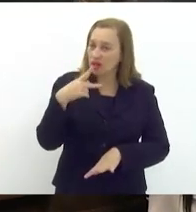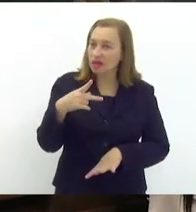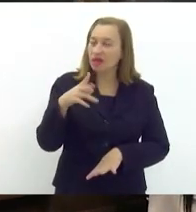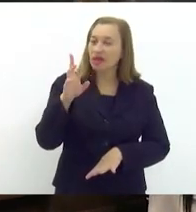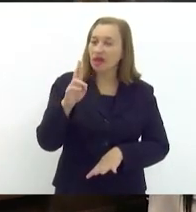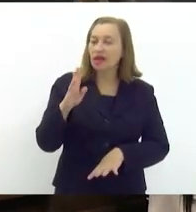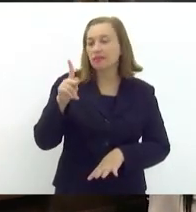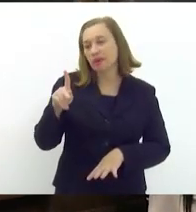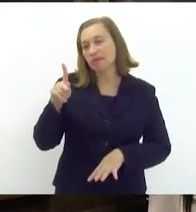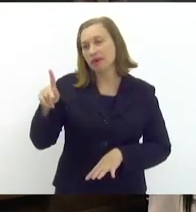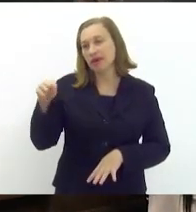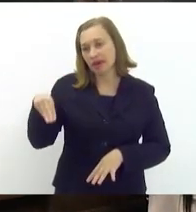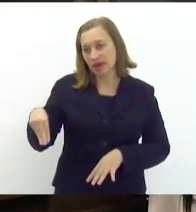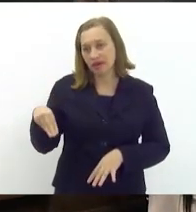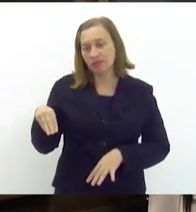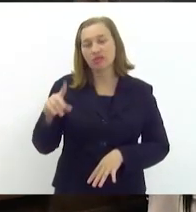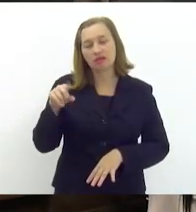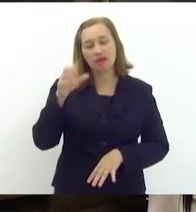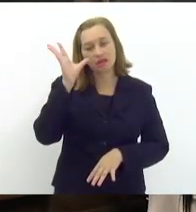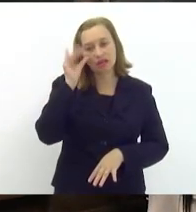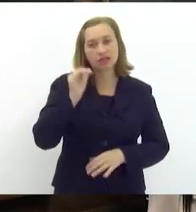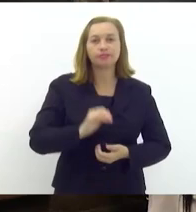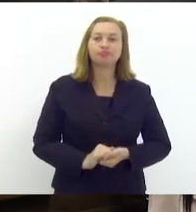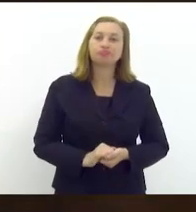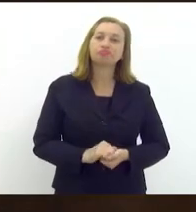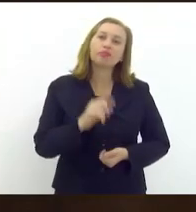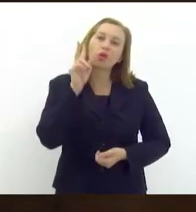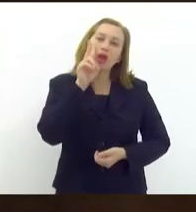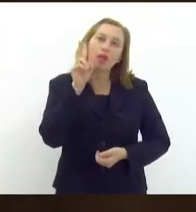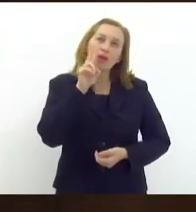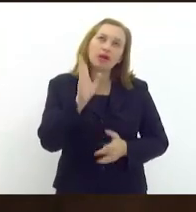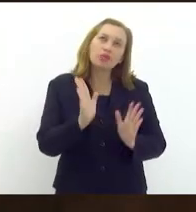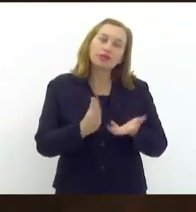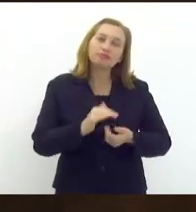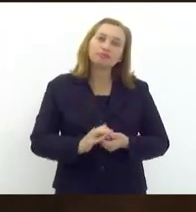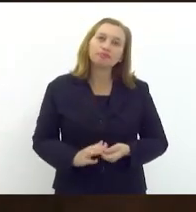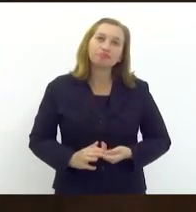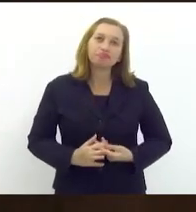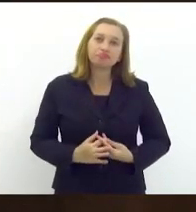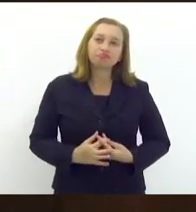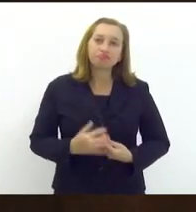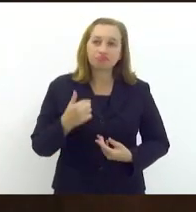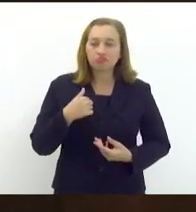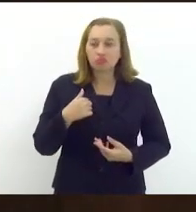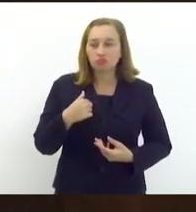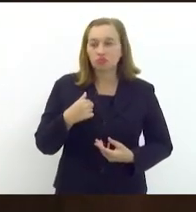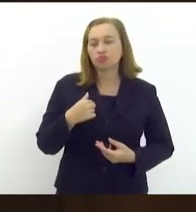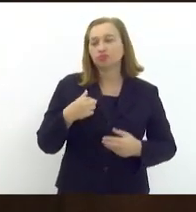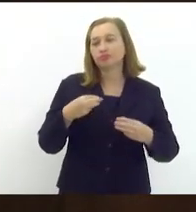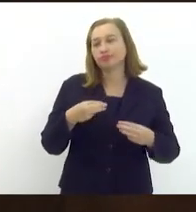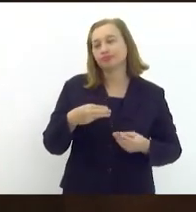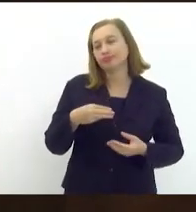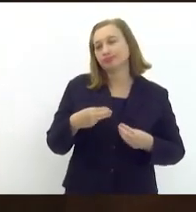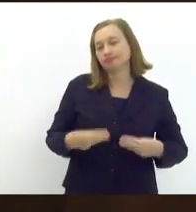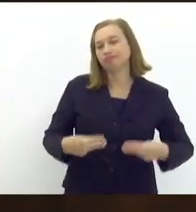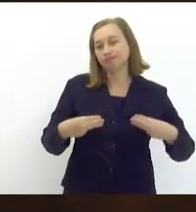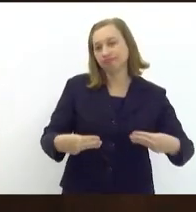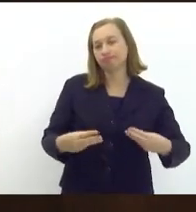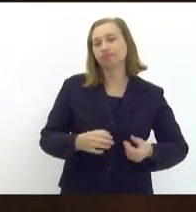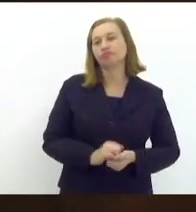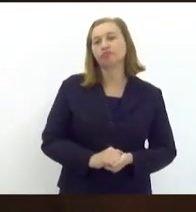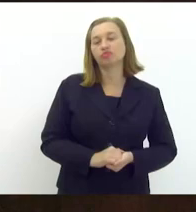rpms e é uma coisa interessante e eu me lembrei agora o seguinte quando eu era Ministro e a gente duplicou